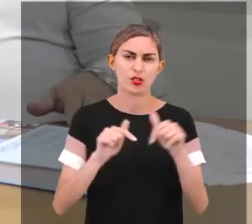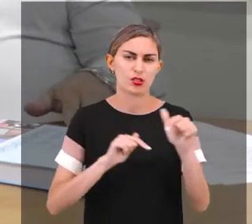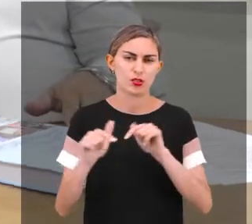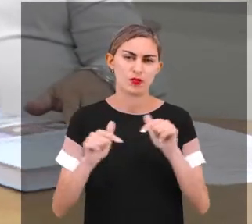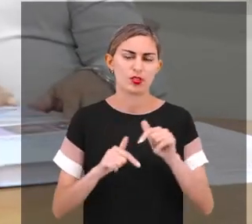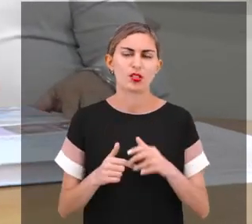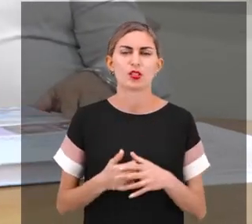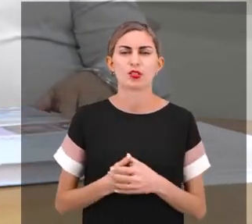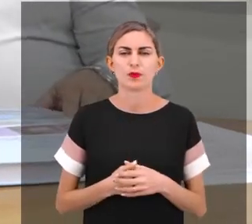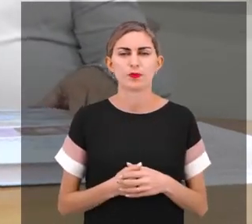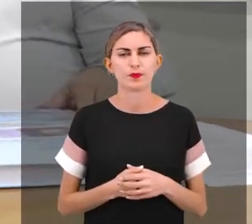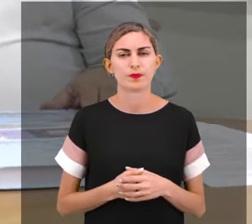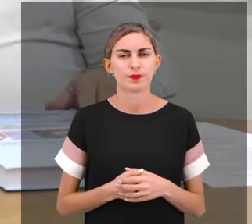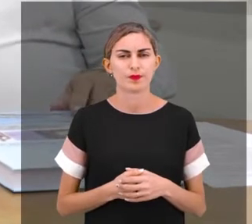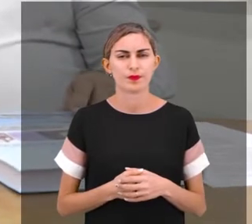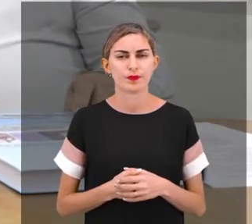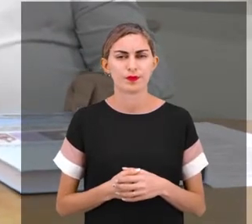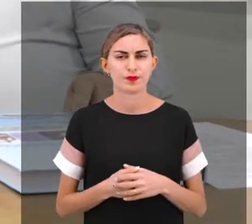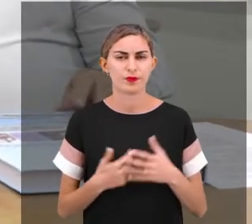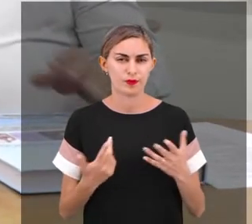atividade.